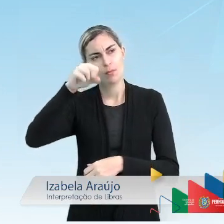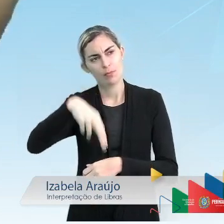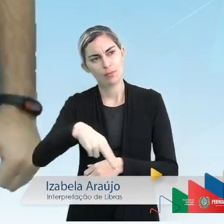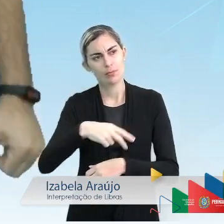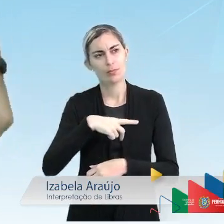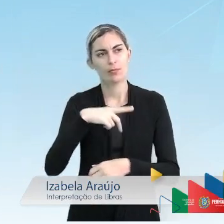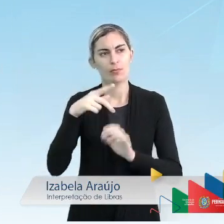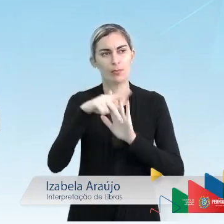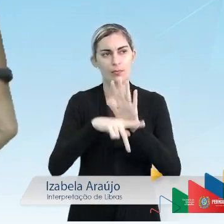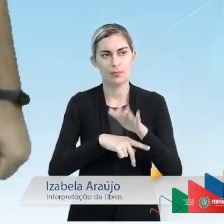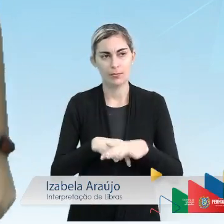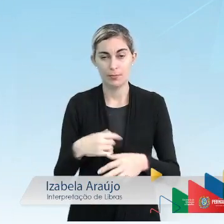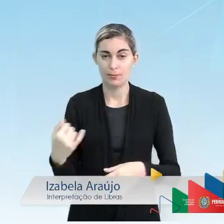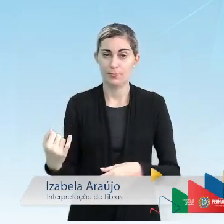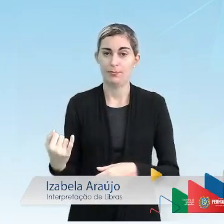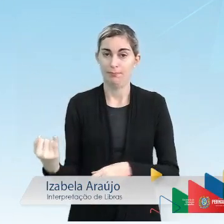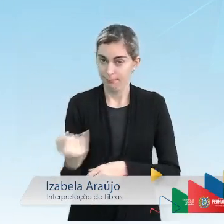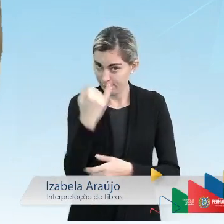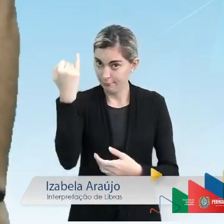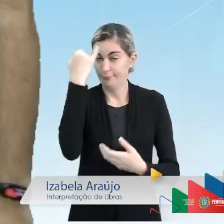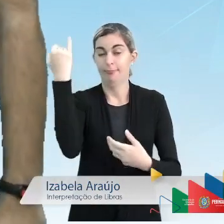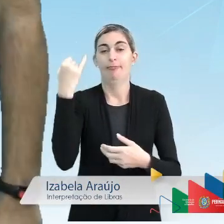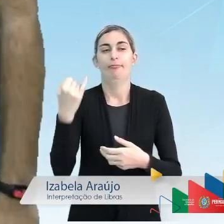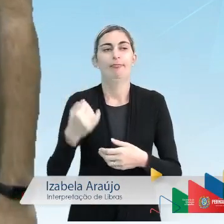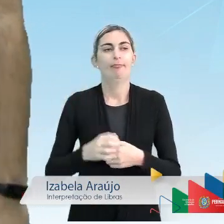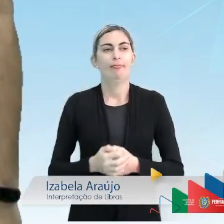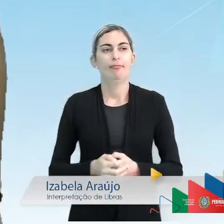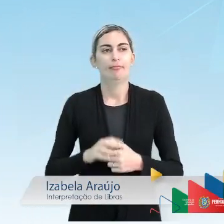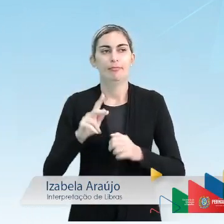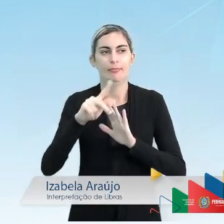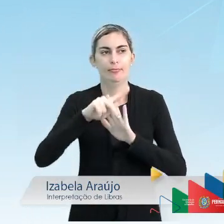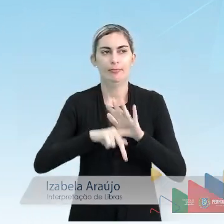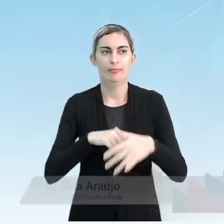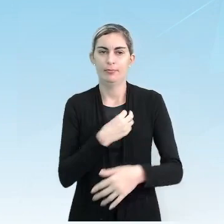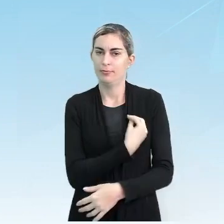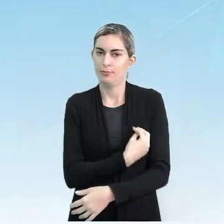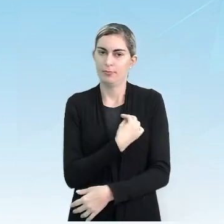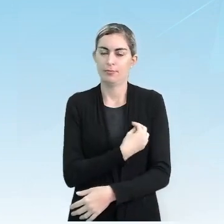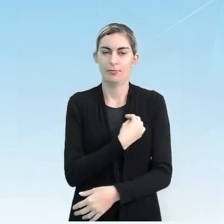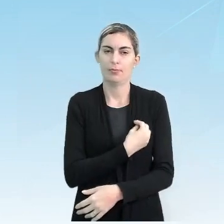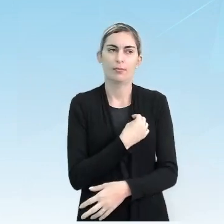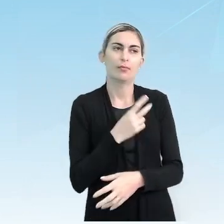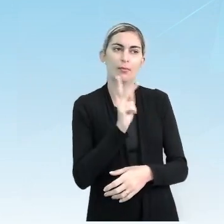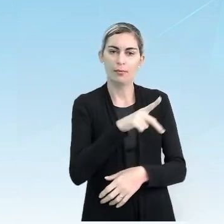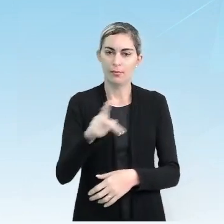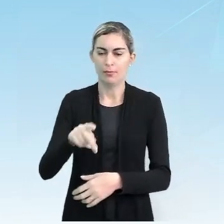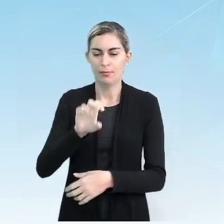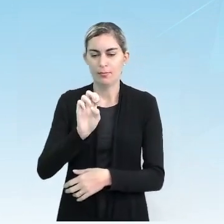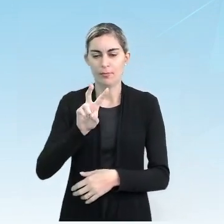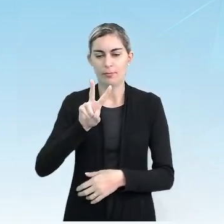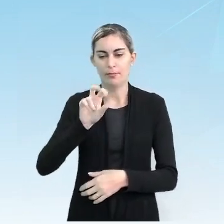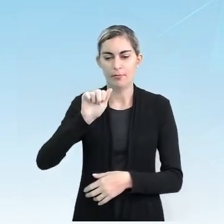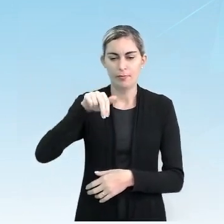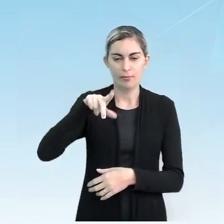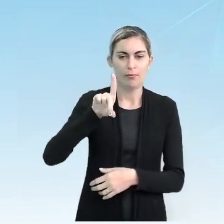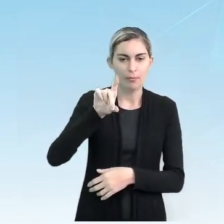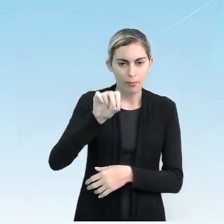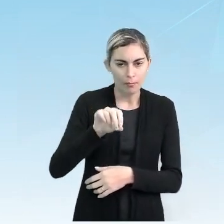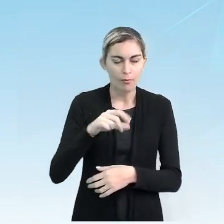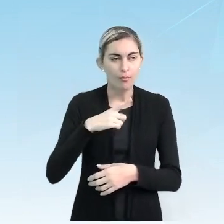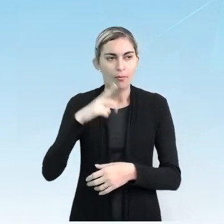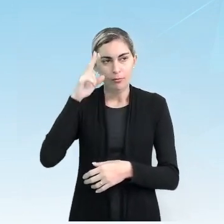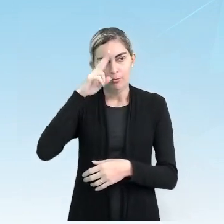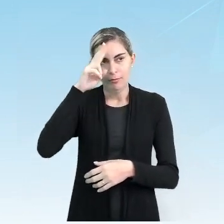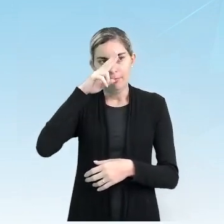é fundamental. Então é isso aí, Projeto de Vida é fundamental. Professor Evaldo, eu gostaria de lembrar que